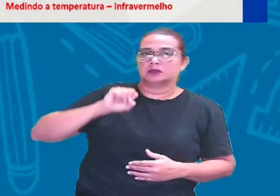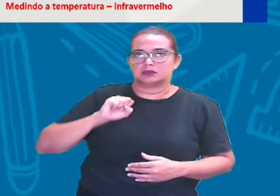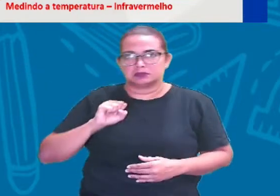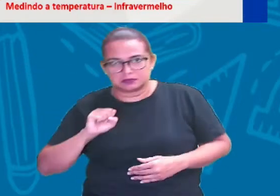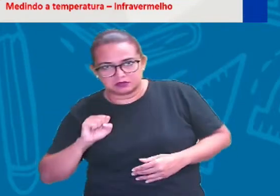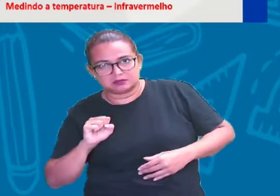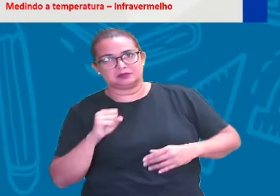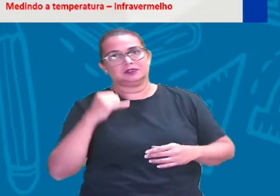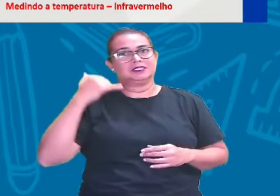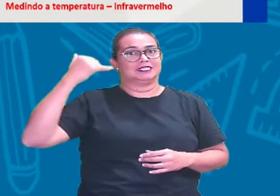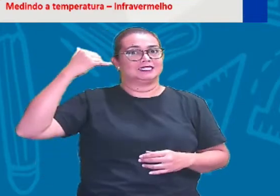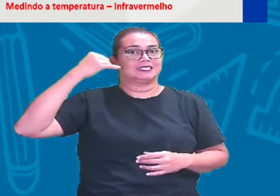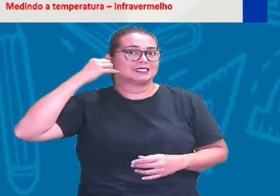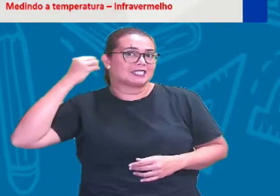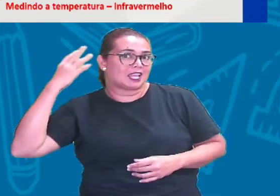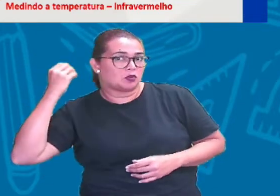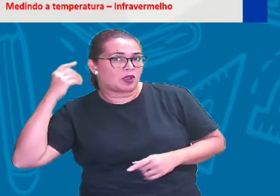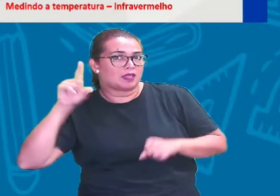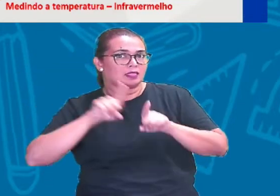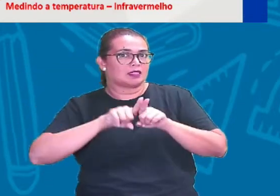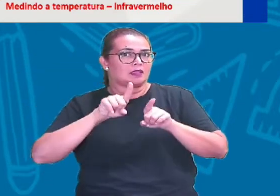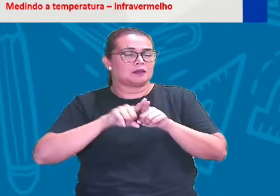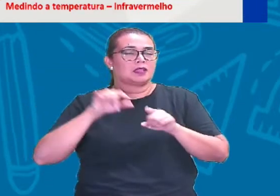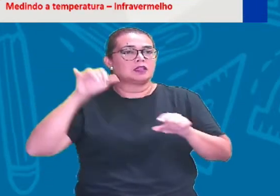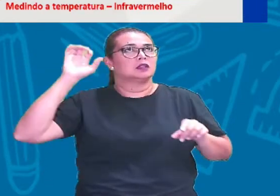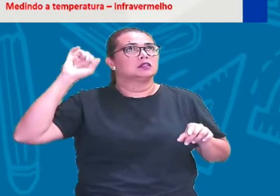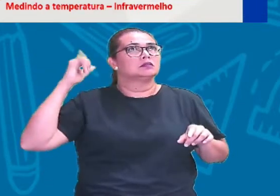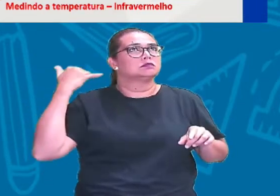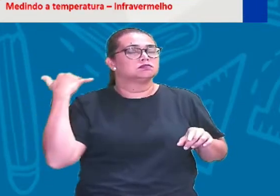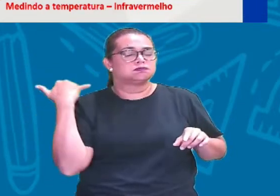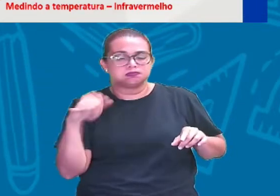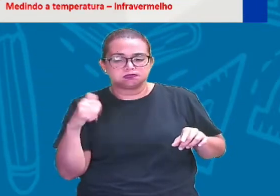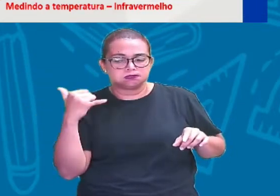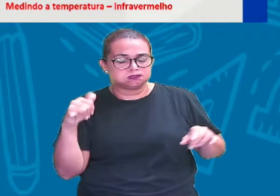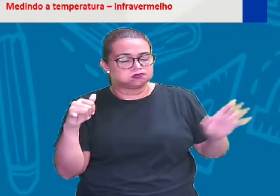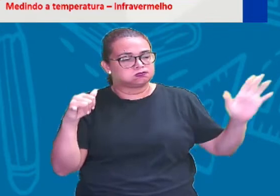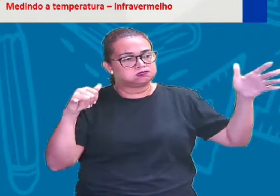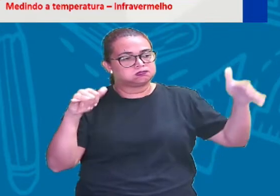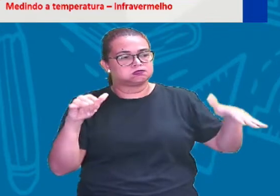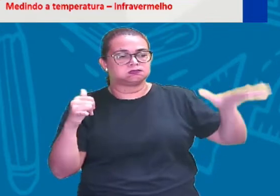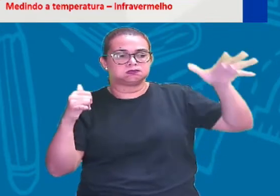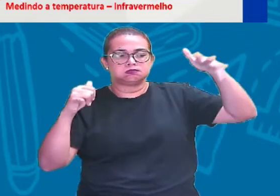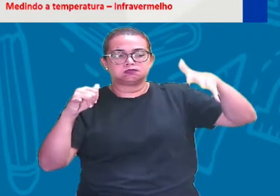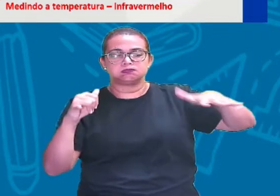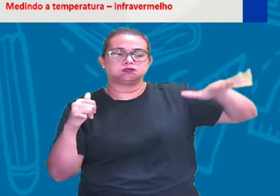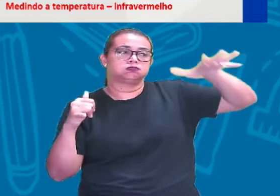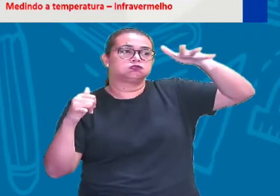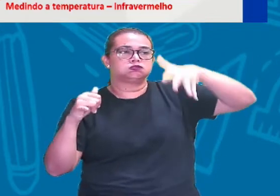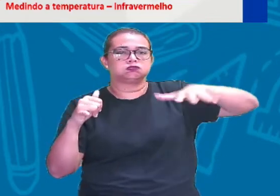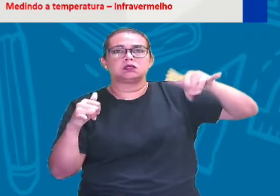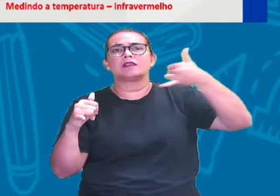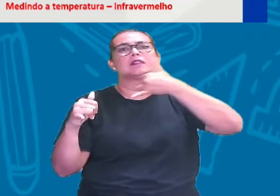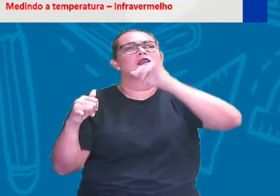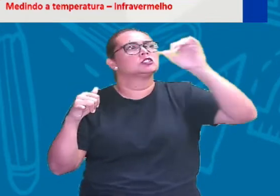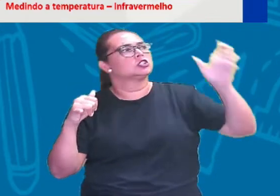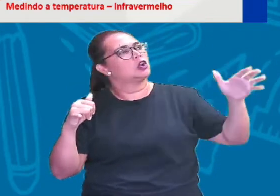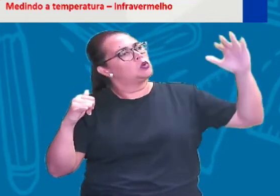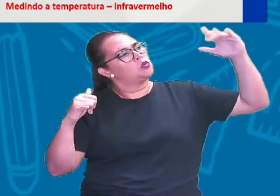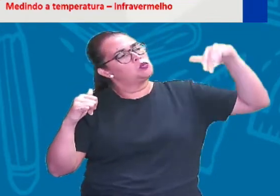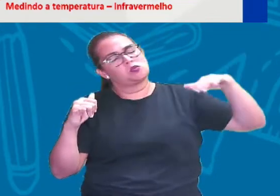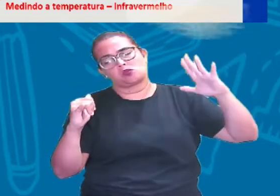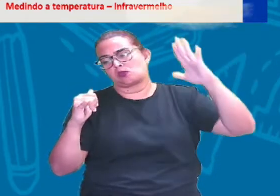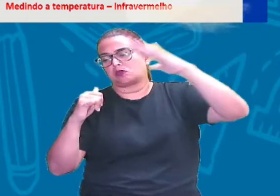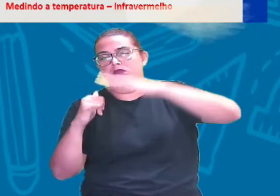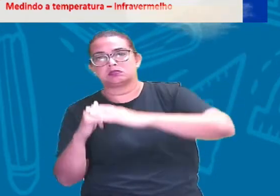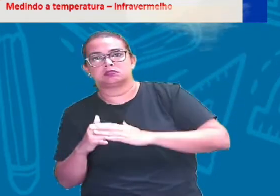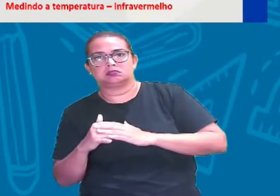termômetro que vai medir a sua temperatura. E vai medir através do infravermelho, tá? Esse infravermelho é uma